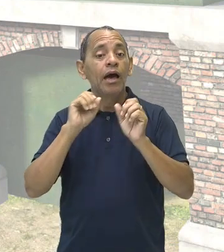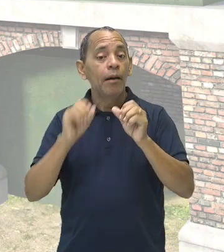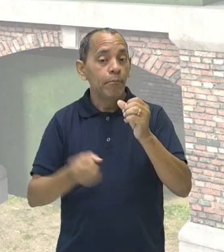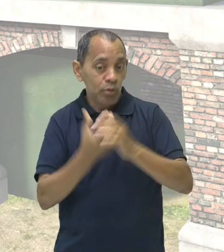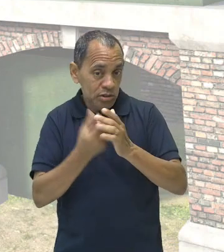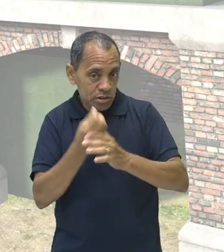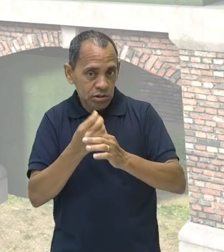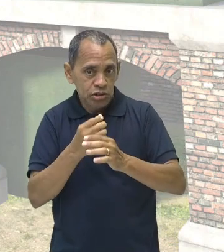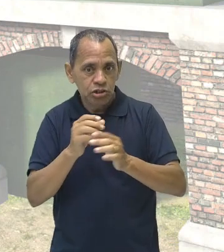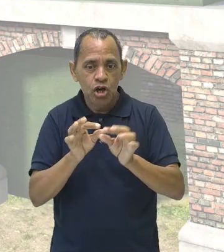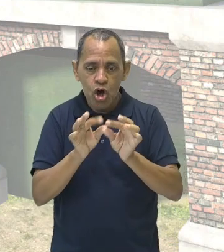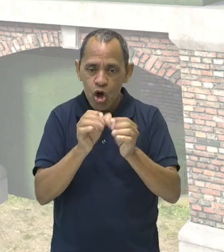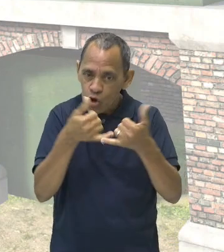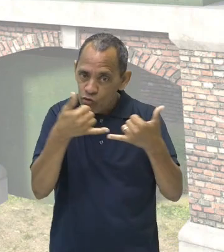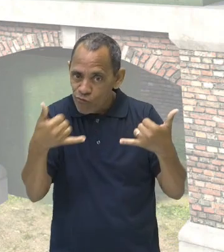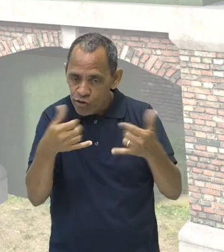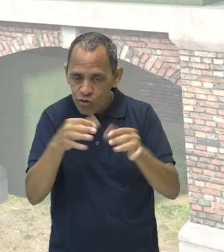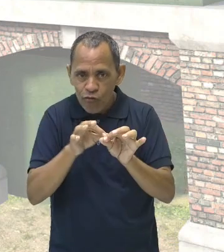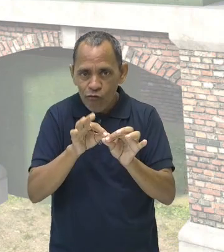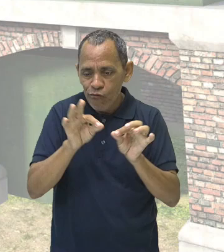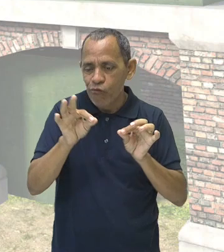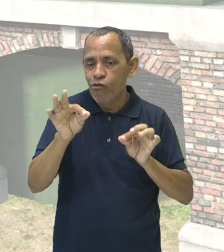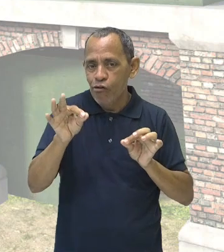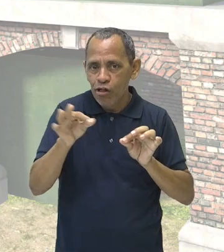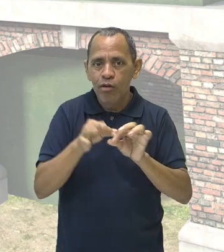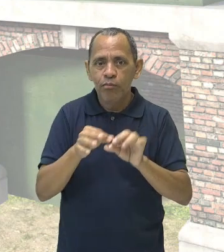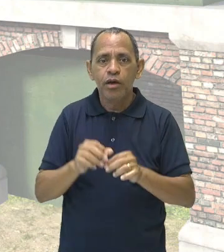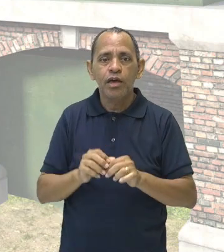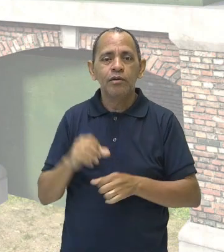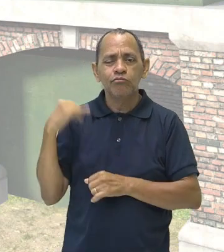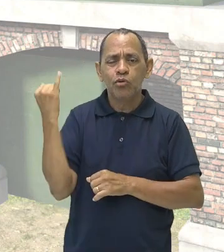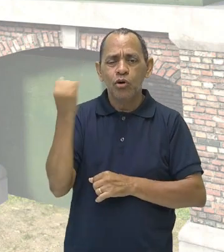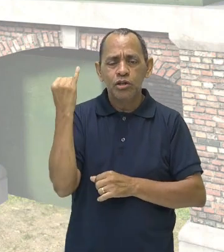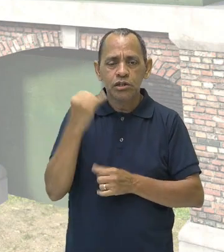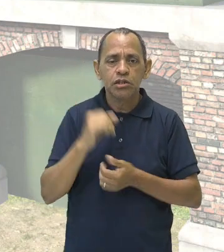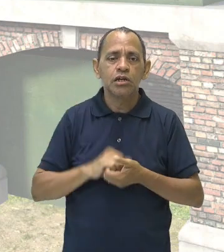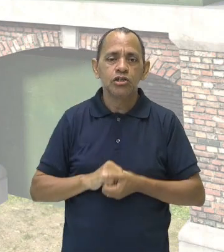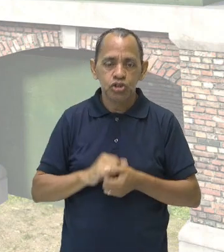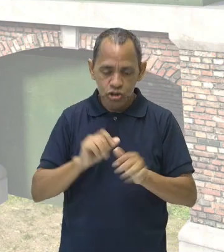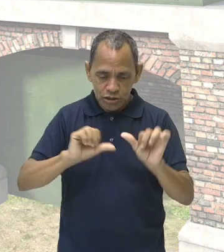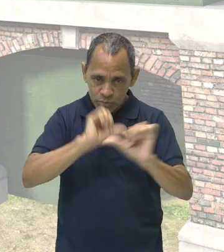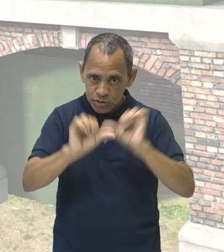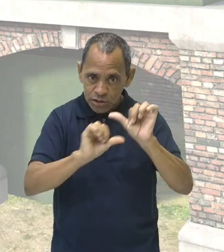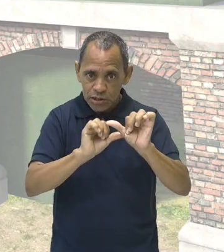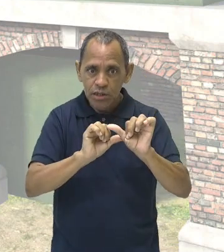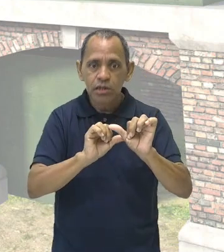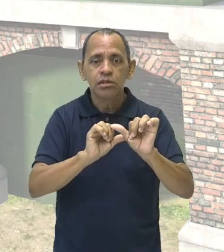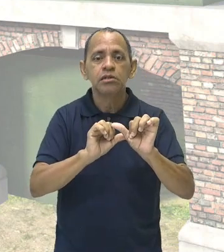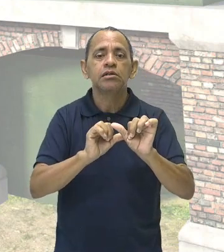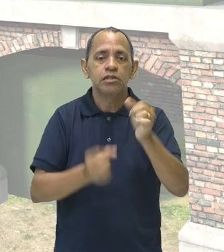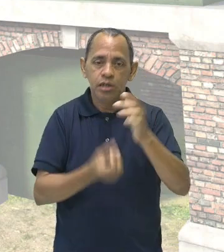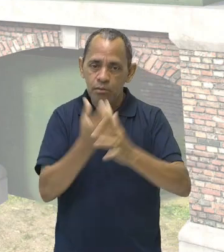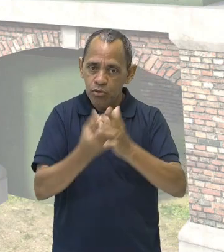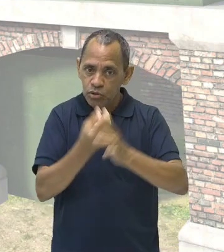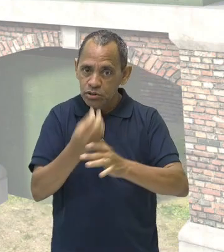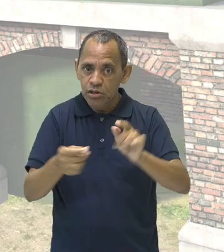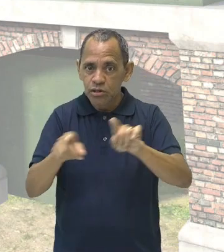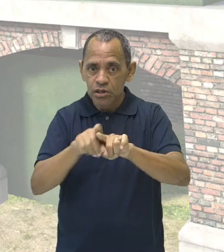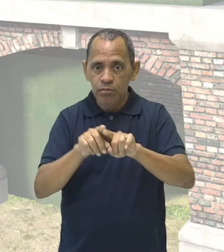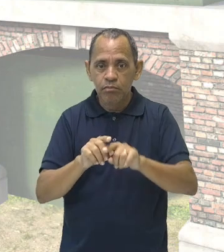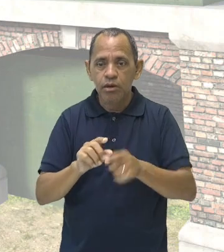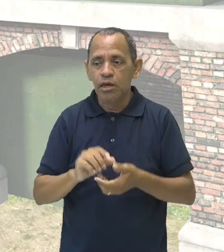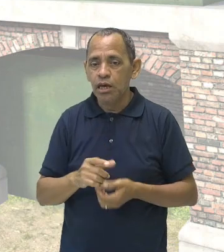foi fundamental na transição da produção artesanal para a